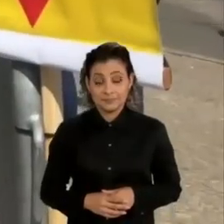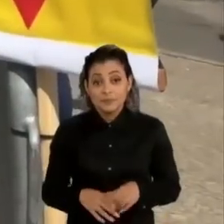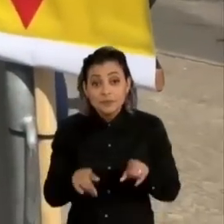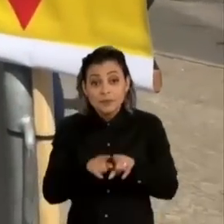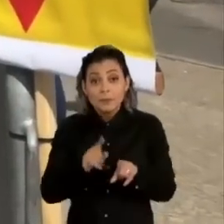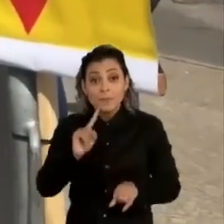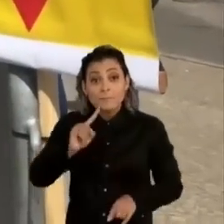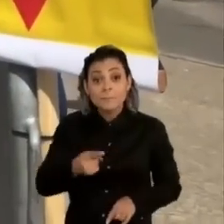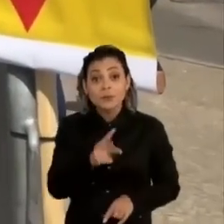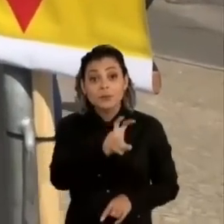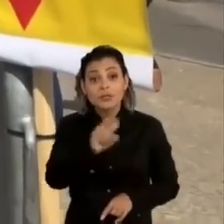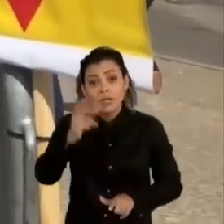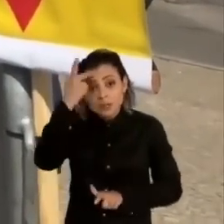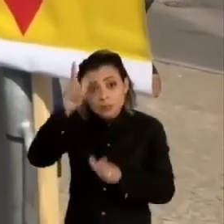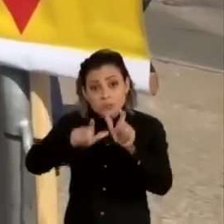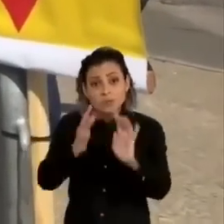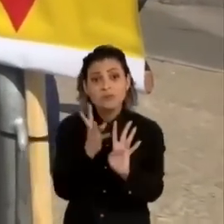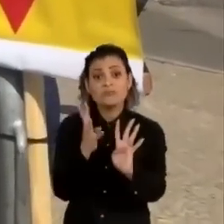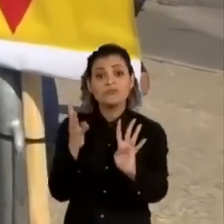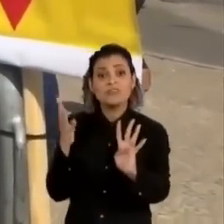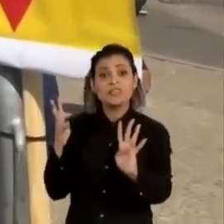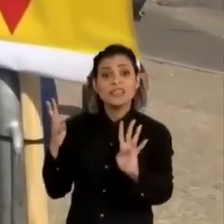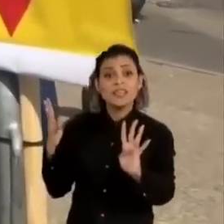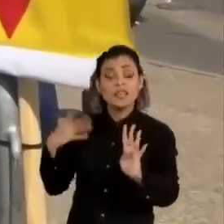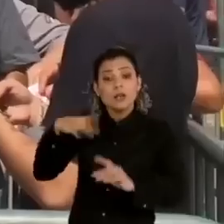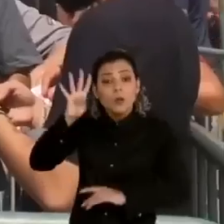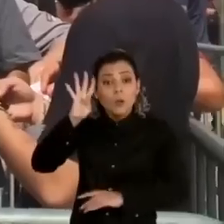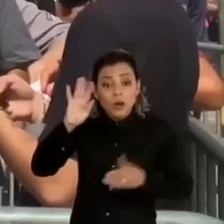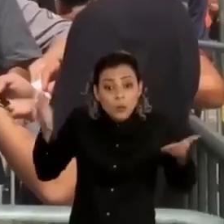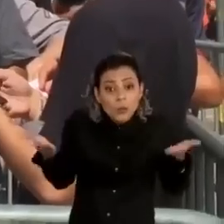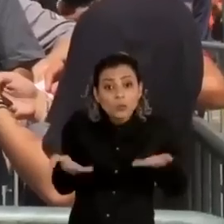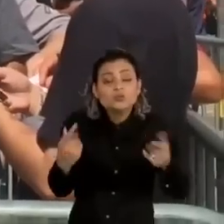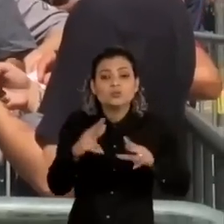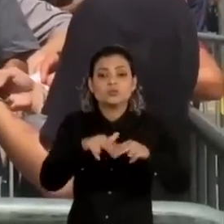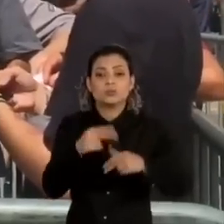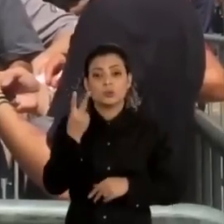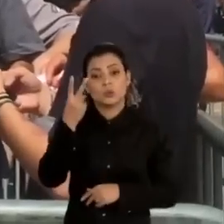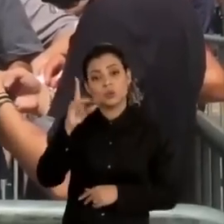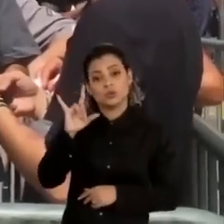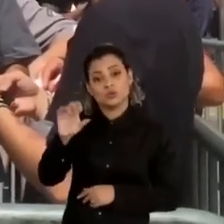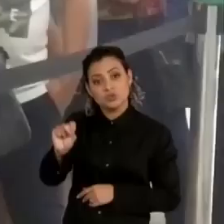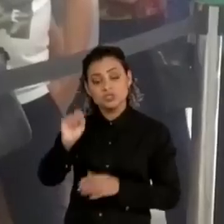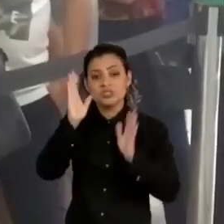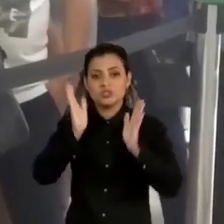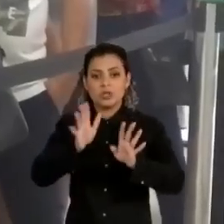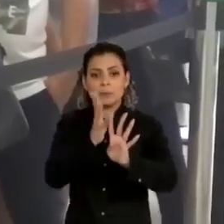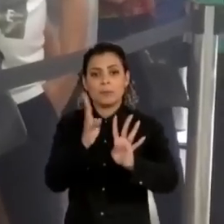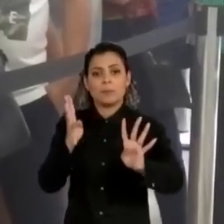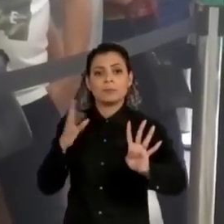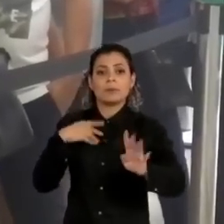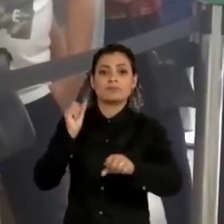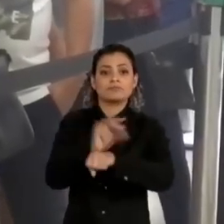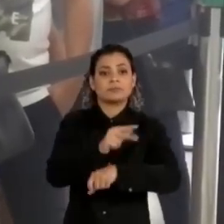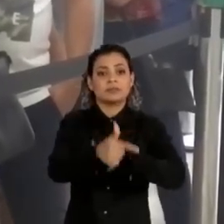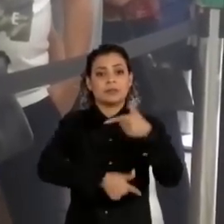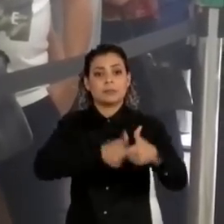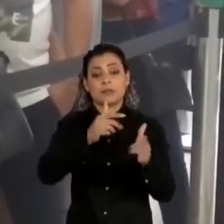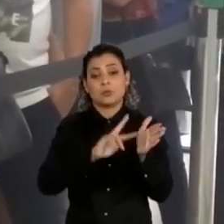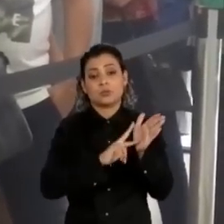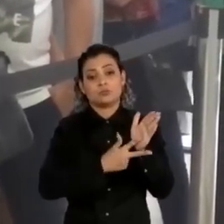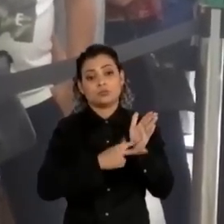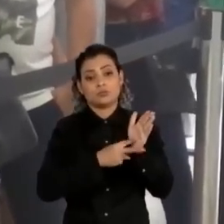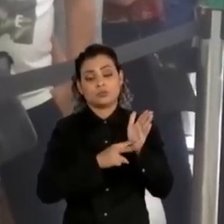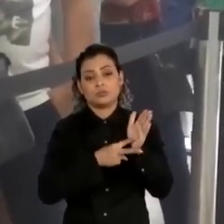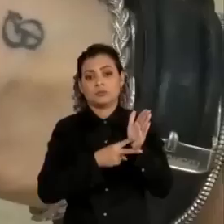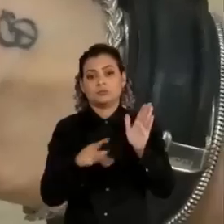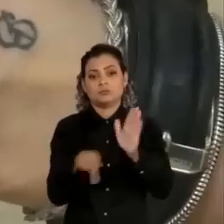Cerca de 1.500 pessoas são esperadas nesta quarta-feira para o segundo dia do mutirão de empregos do Sindicato dos